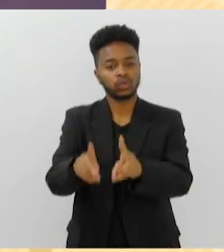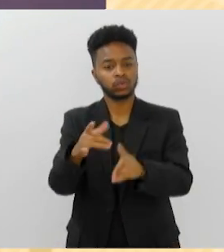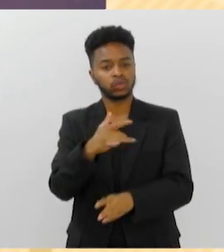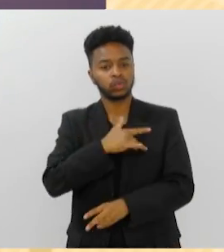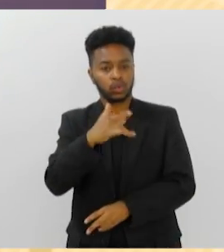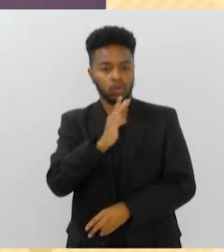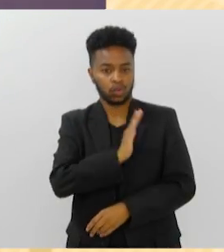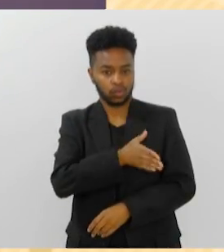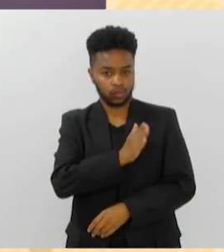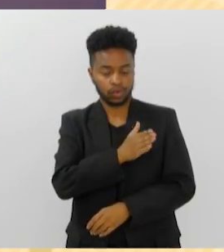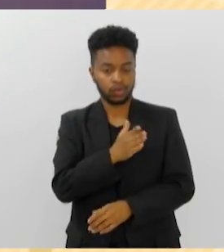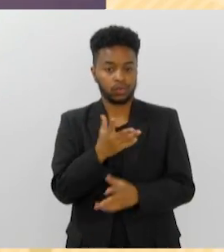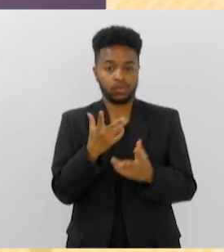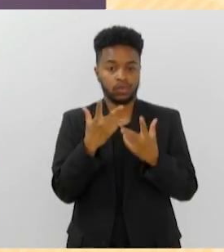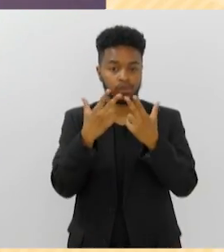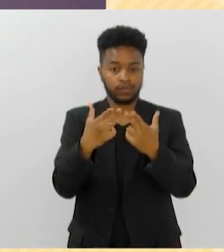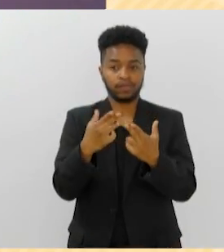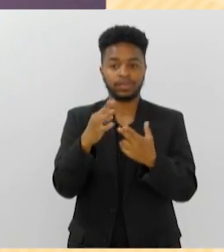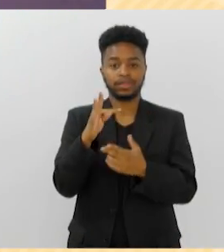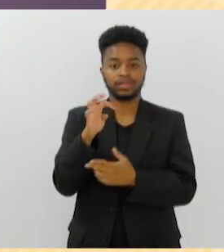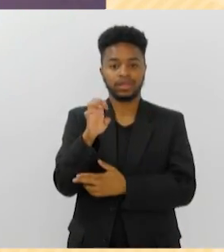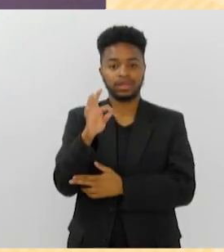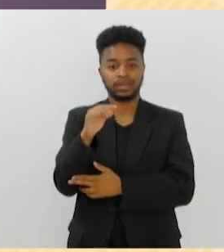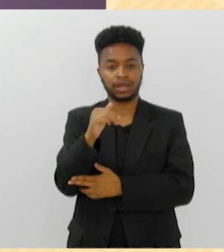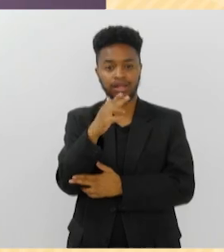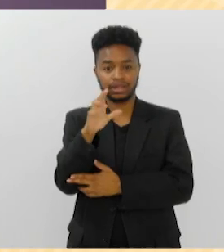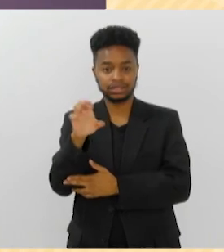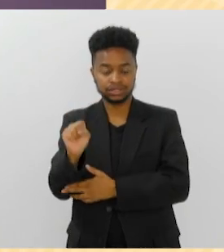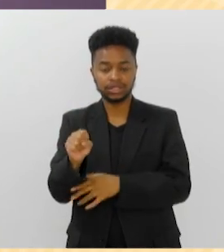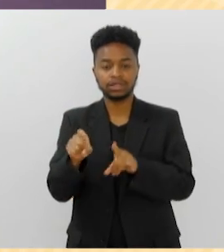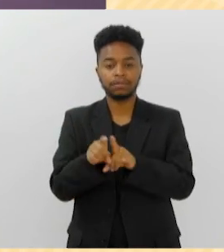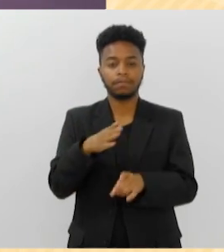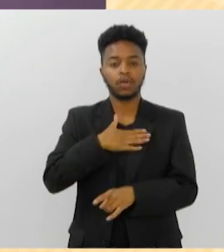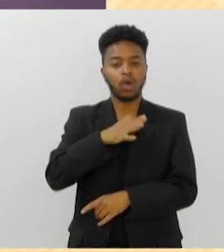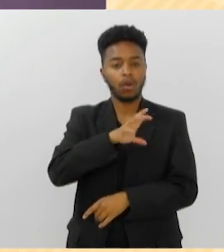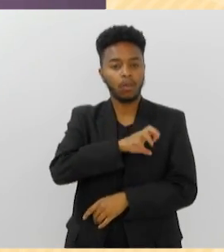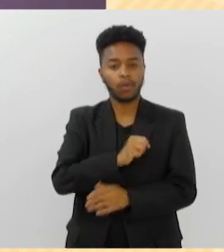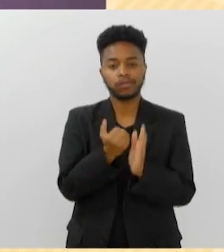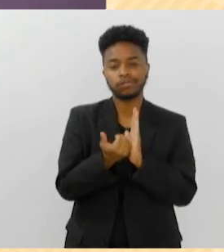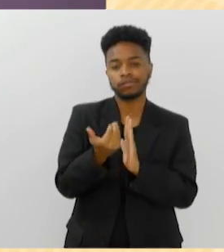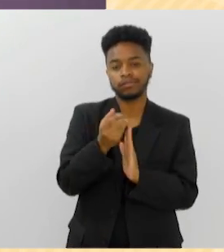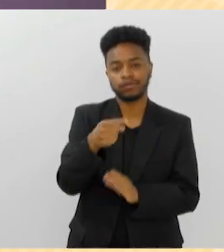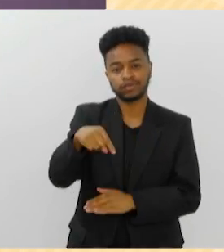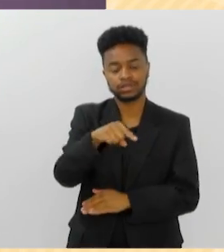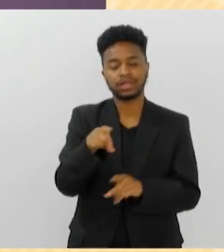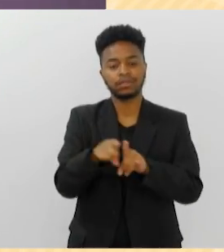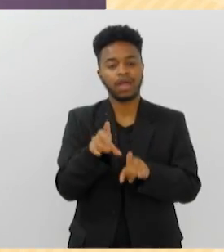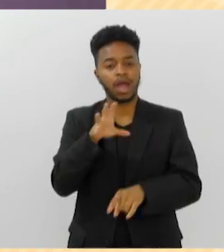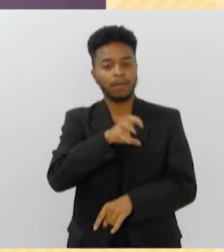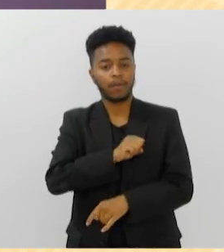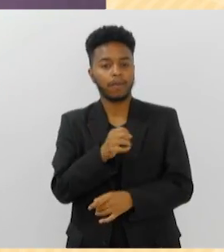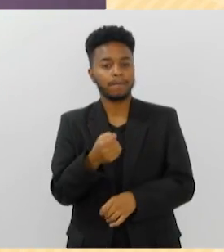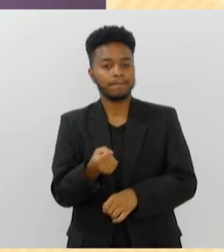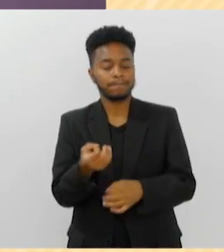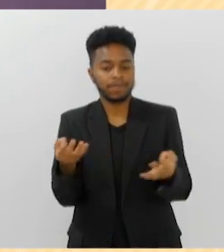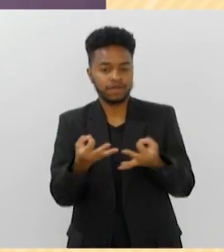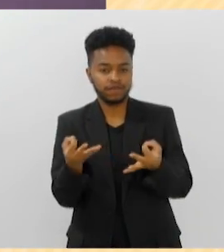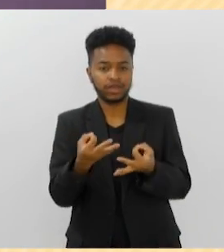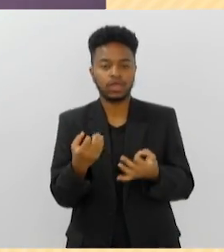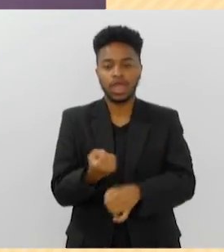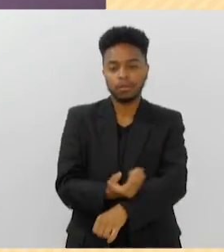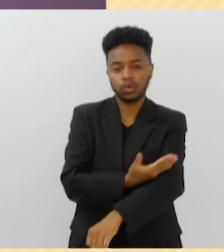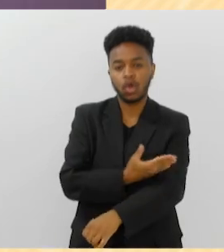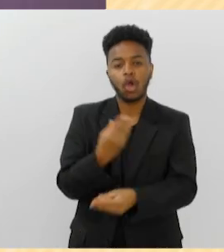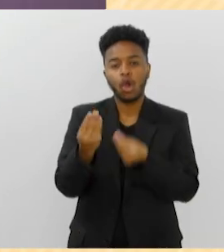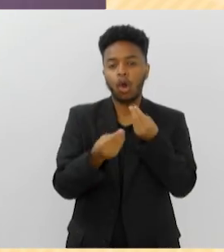como Detalhes, Como é Grande o Meu Amor por Você, Amor Perfeito, Emoções, Como Vai Você